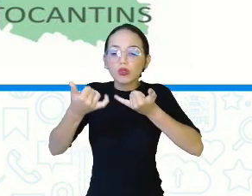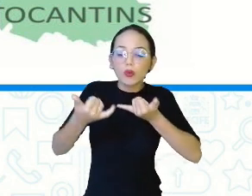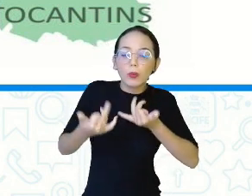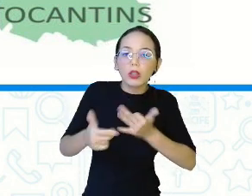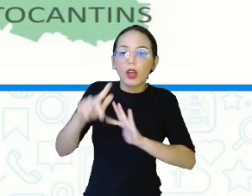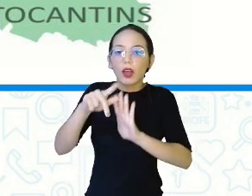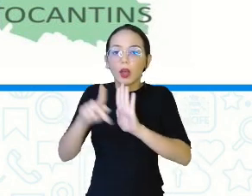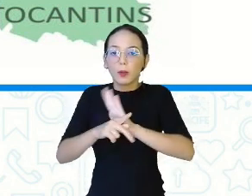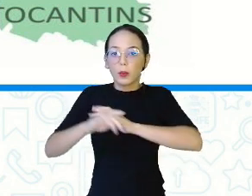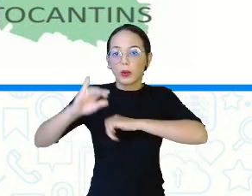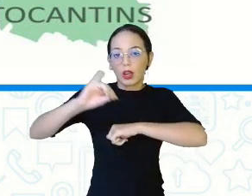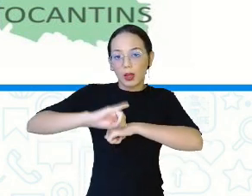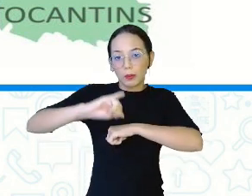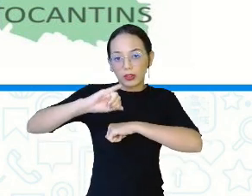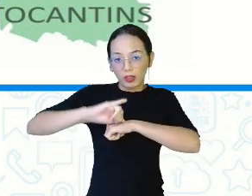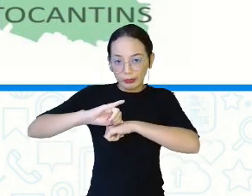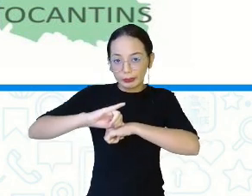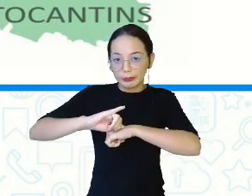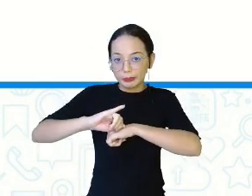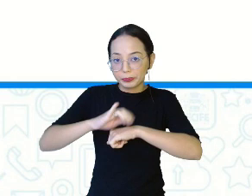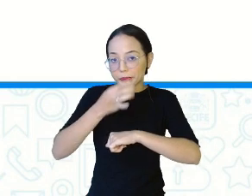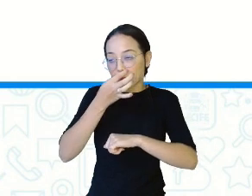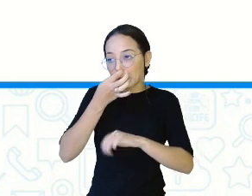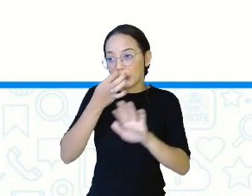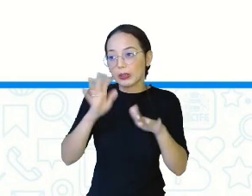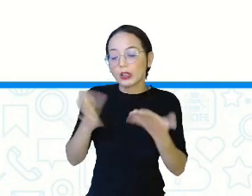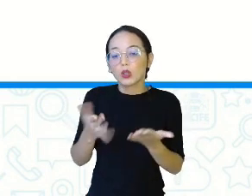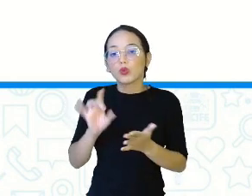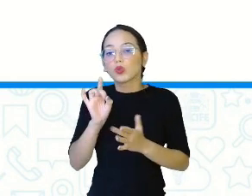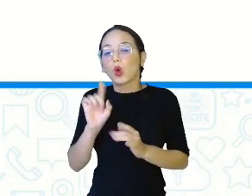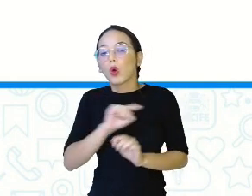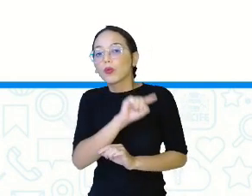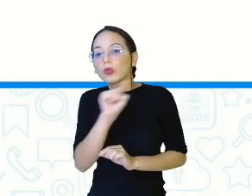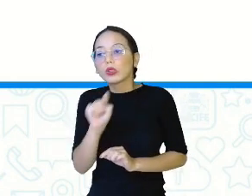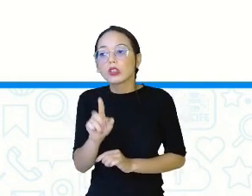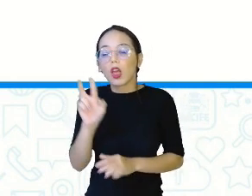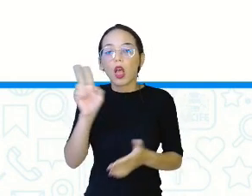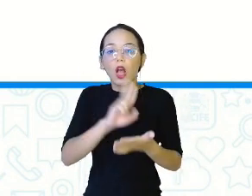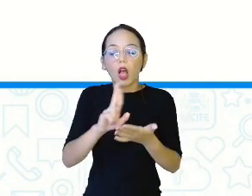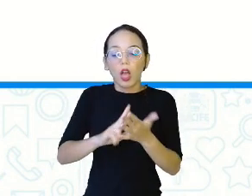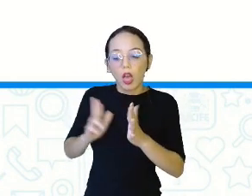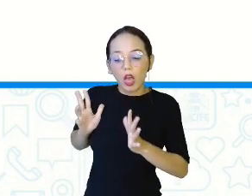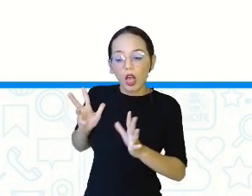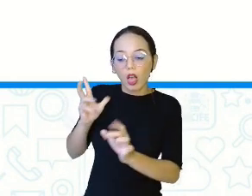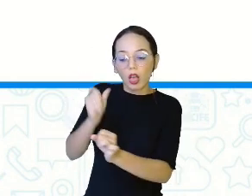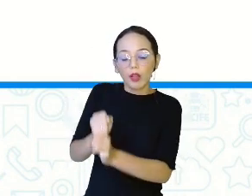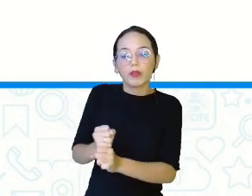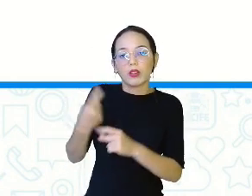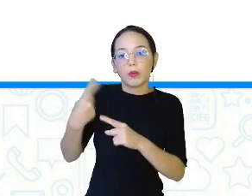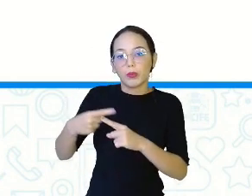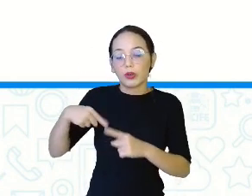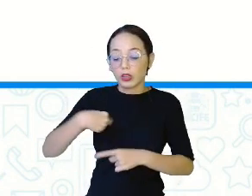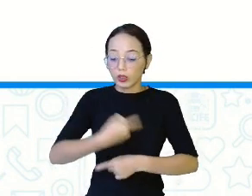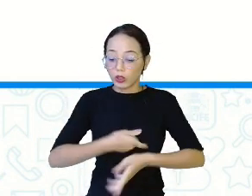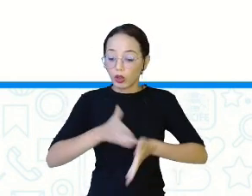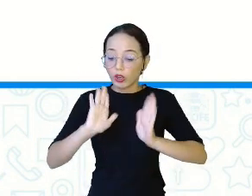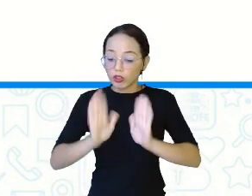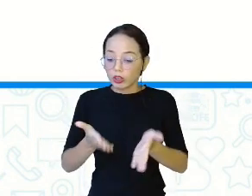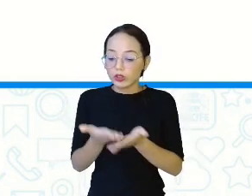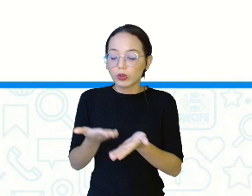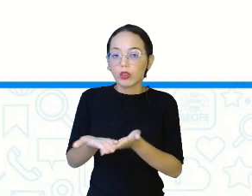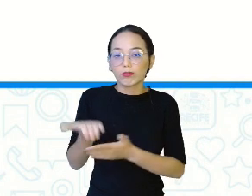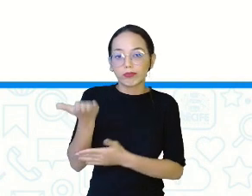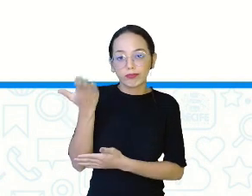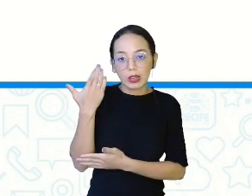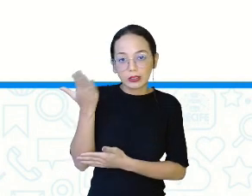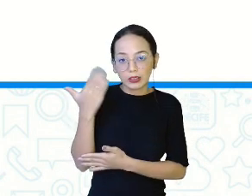é a capital, tá certo? Então, é só a nível mesmo de revisão, porque nós já vimos isso em aulas